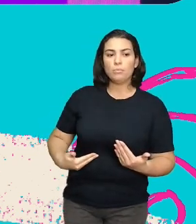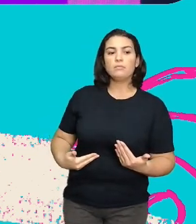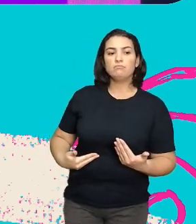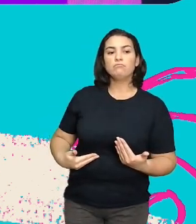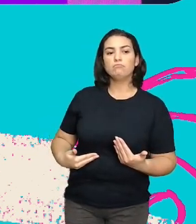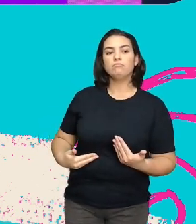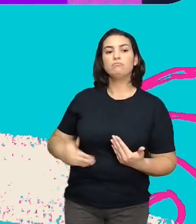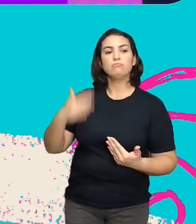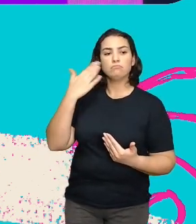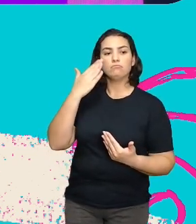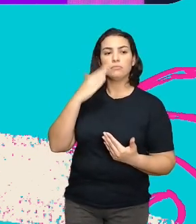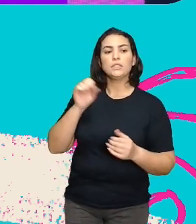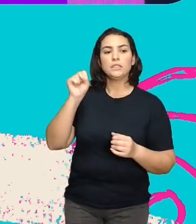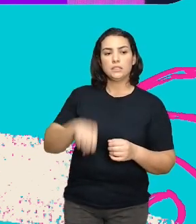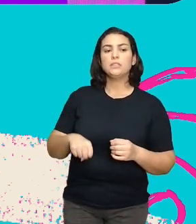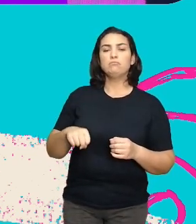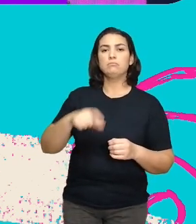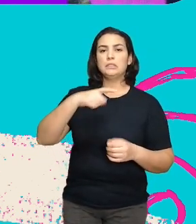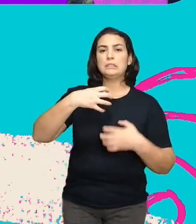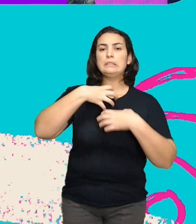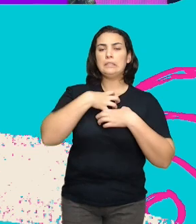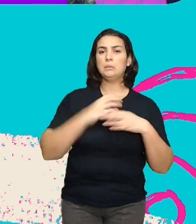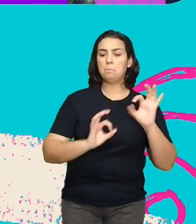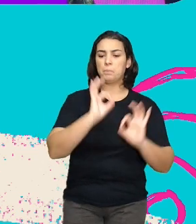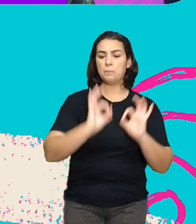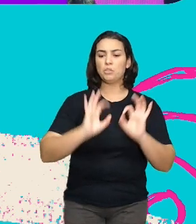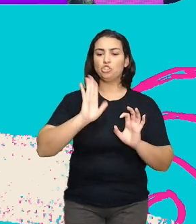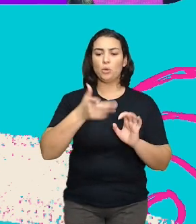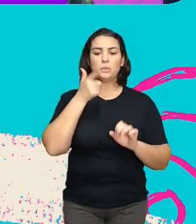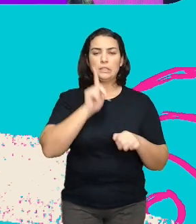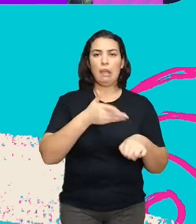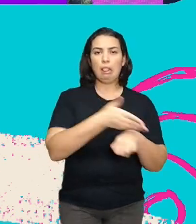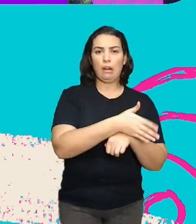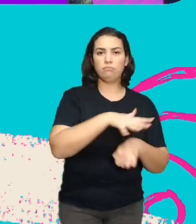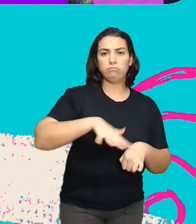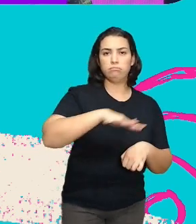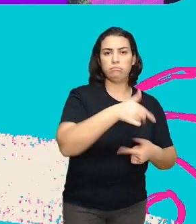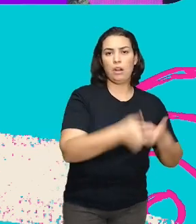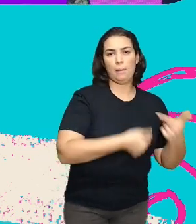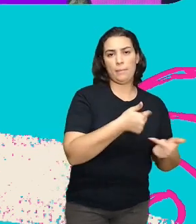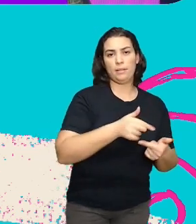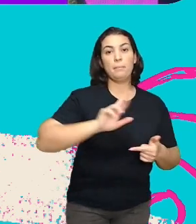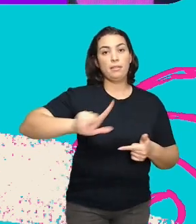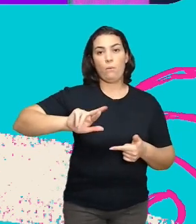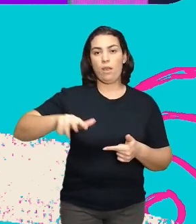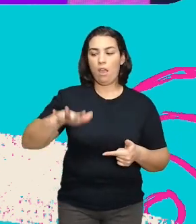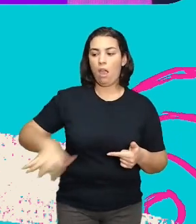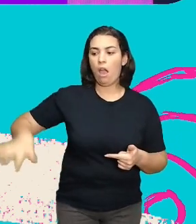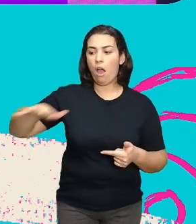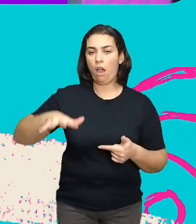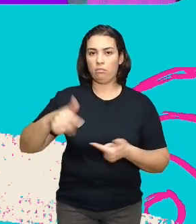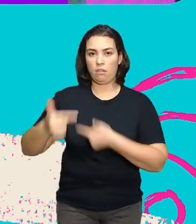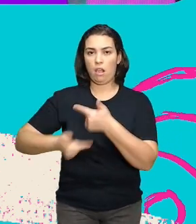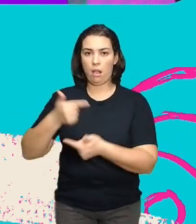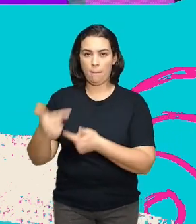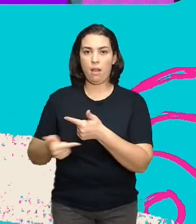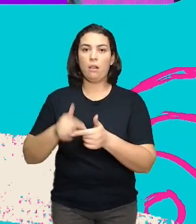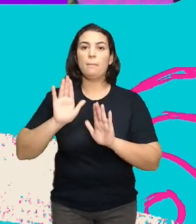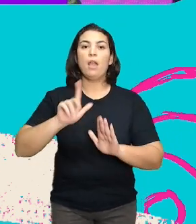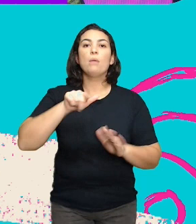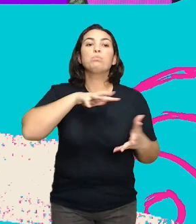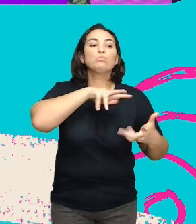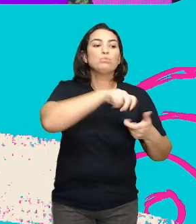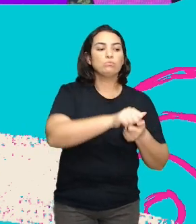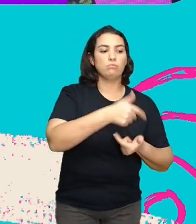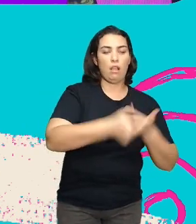os mundos do trabalho, e aí a gente não fala de mercado de trabalho, a gente fala de mundo do trabalho, como algo importante,